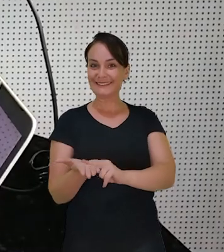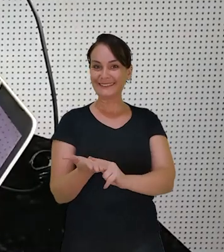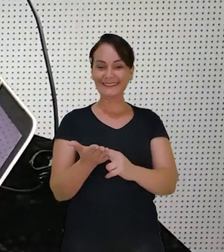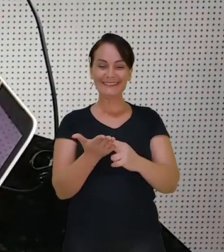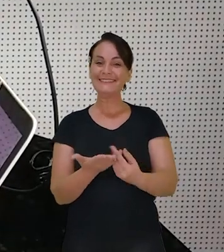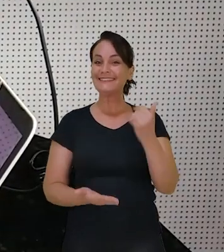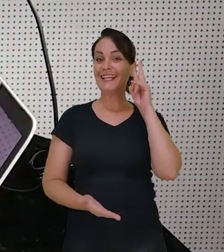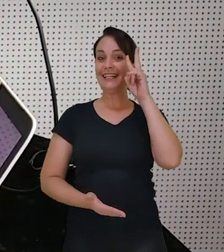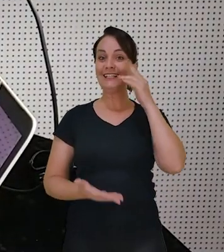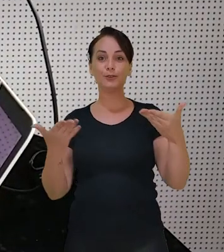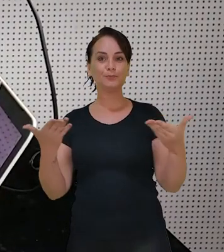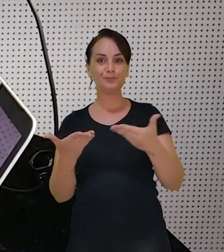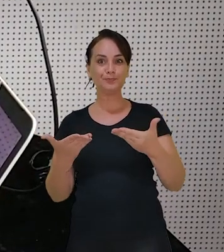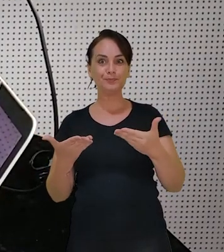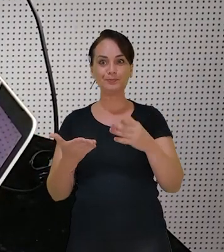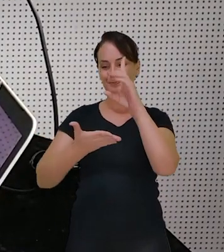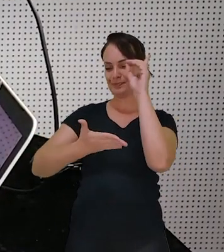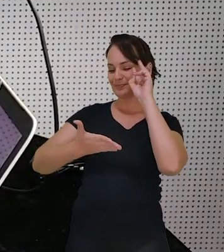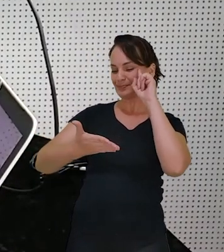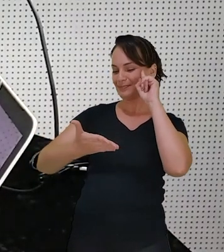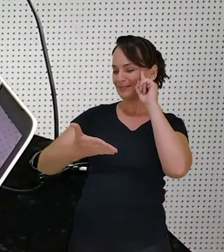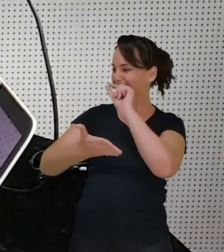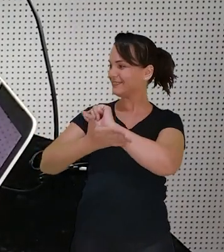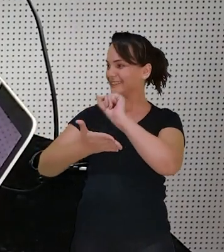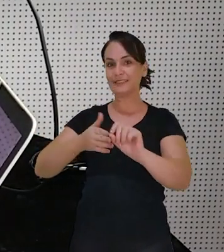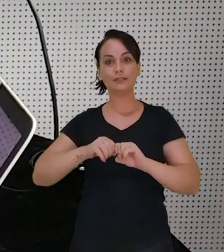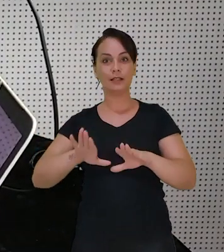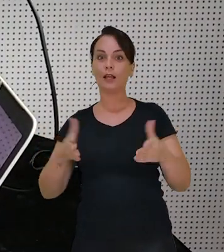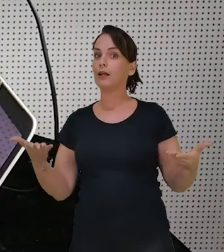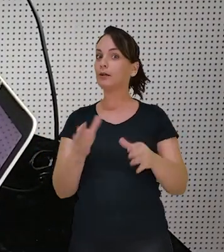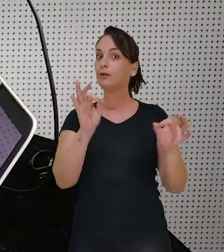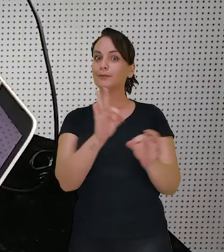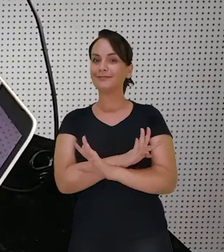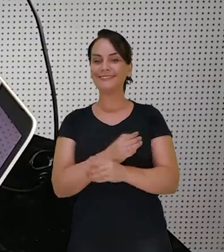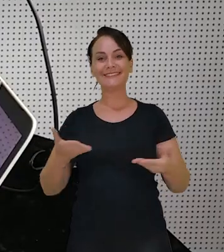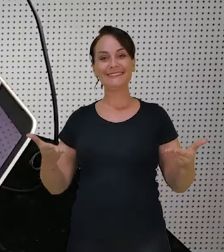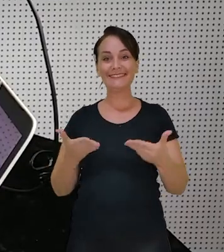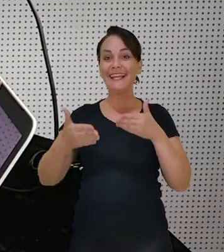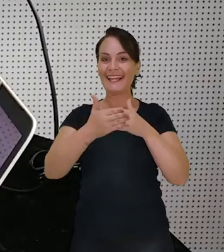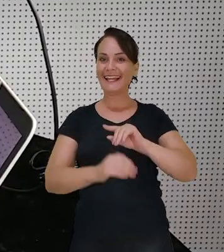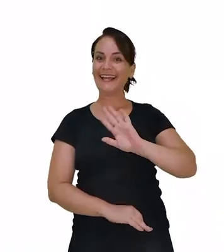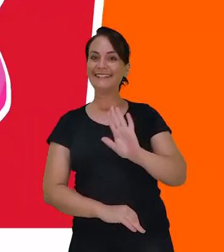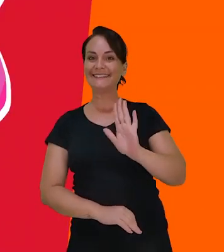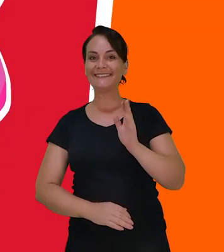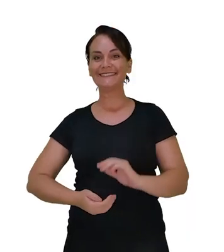de hoje, um diário da pandemia. E ficamos por aqui hoje. Até